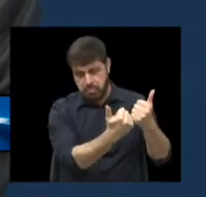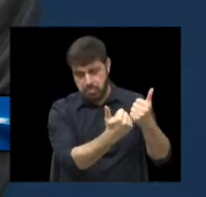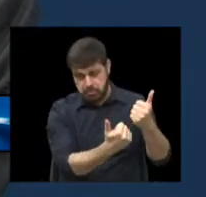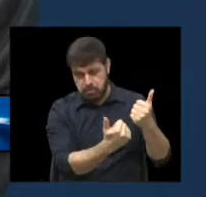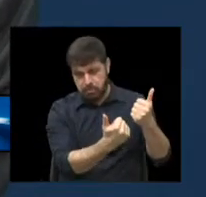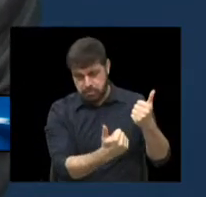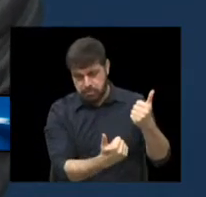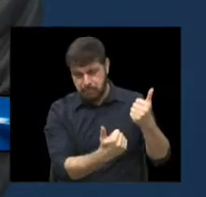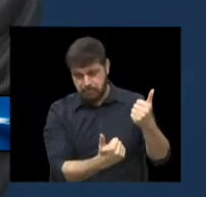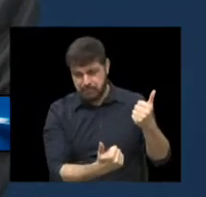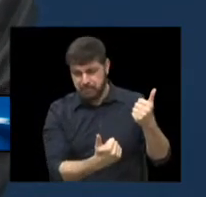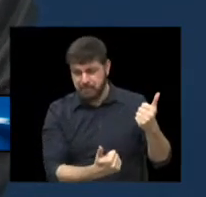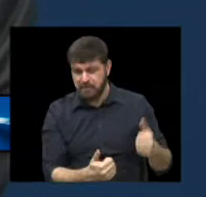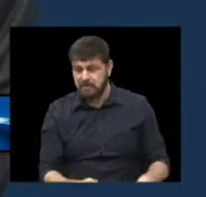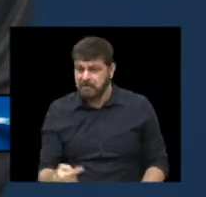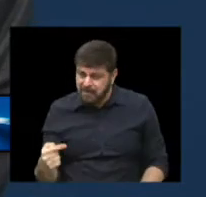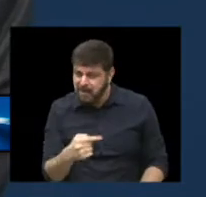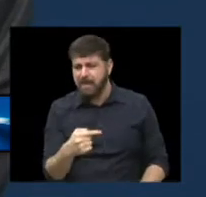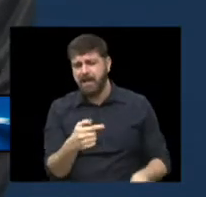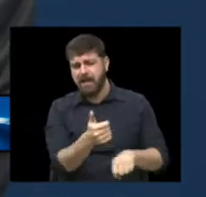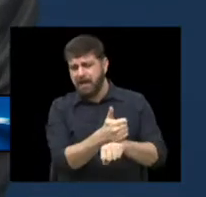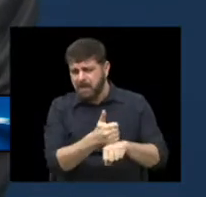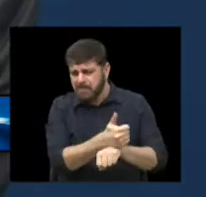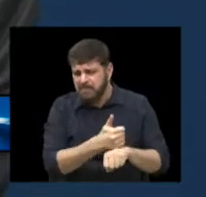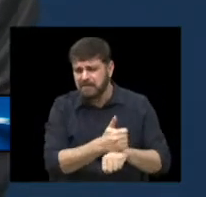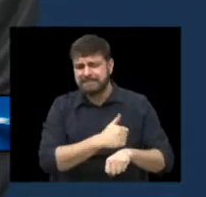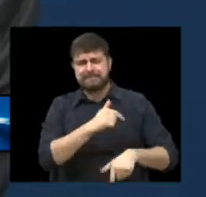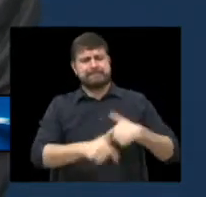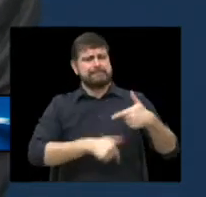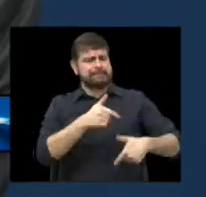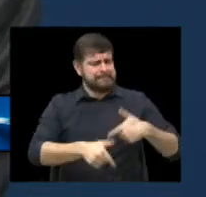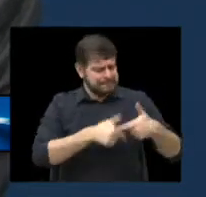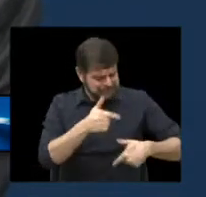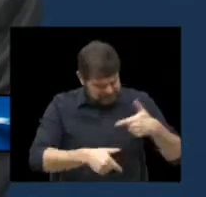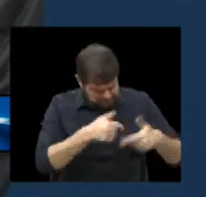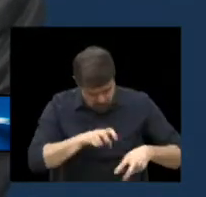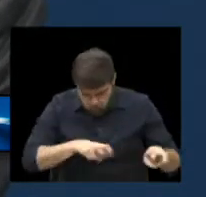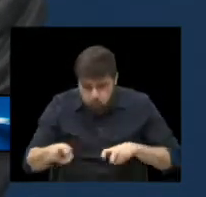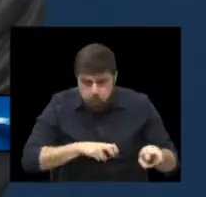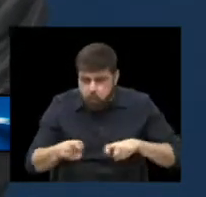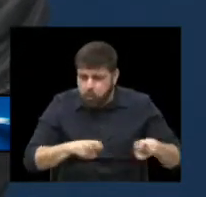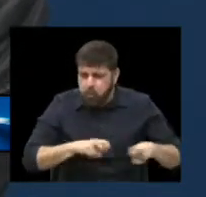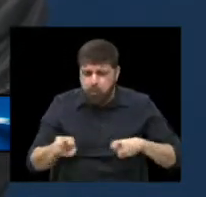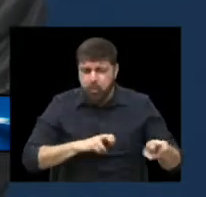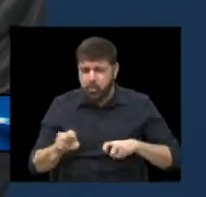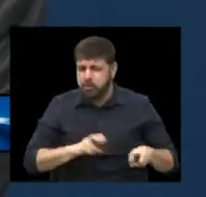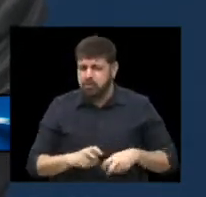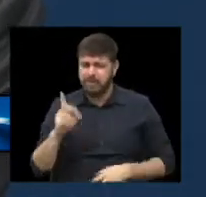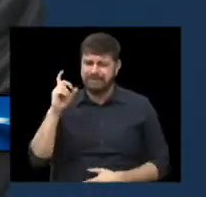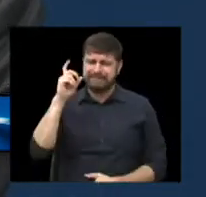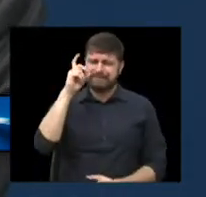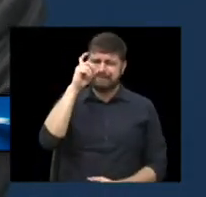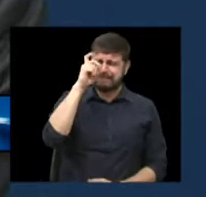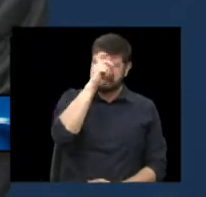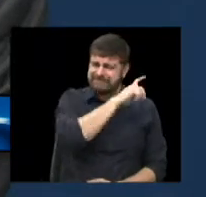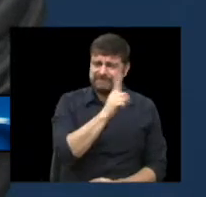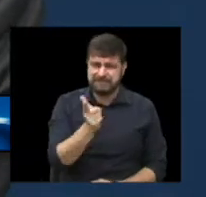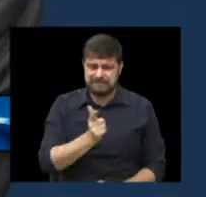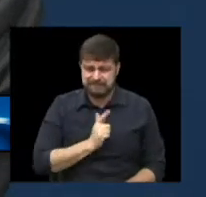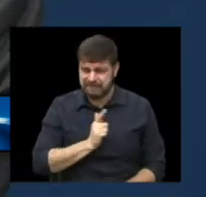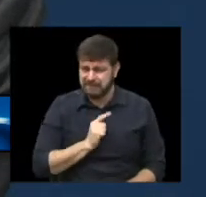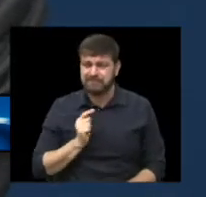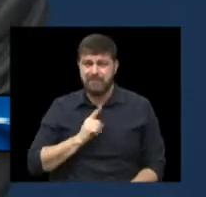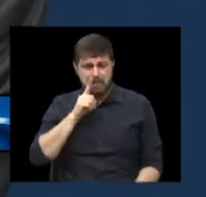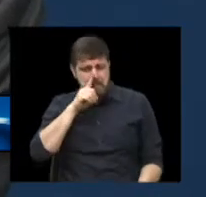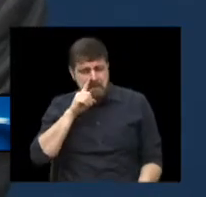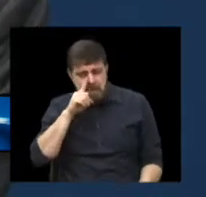pedaço, com profissionais tendo que trabalhar em condições progressivamente mais precárias, mais